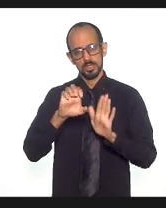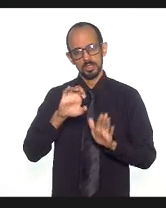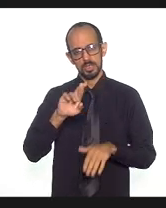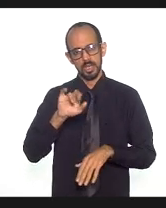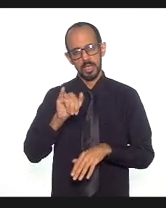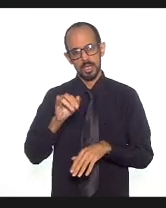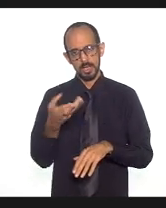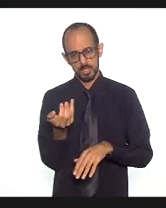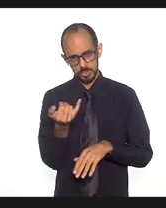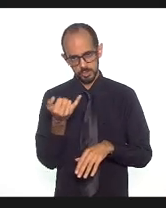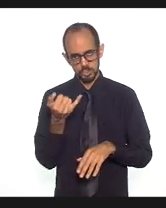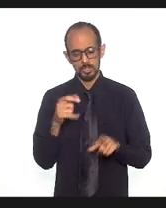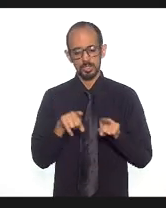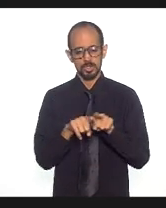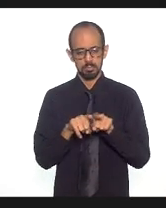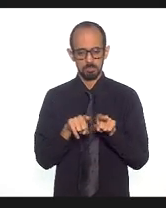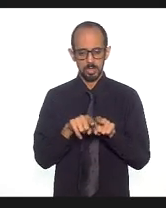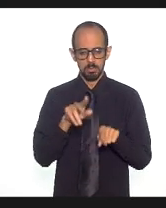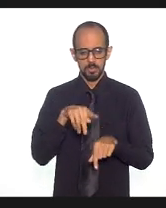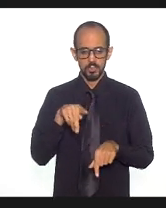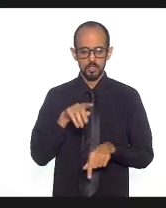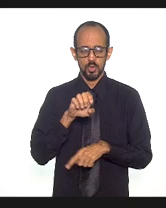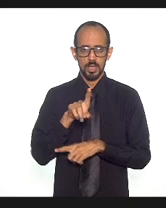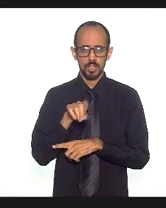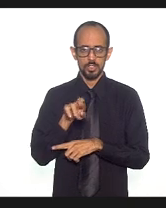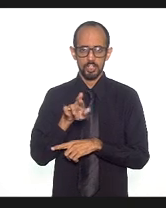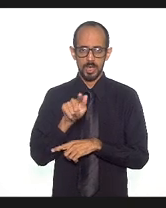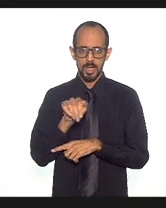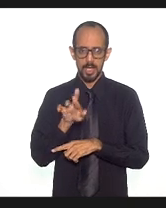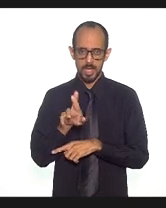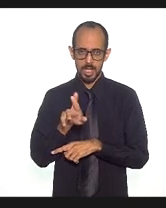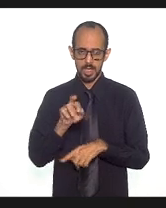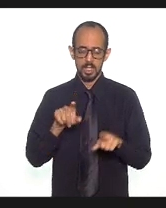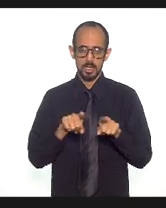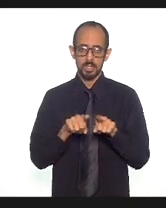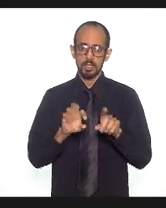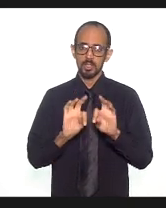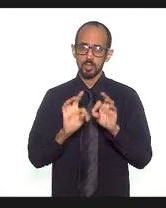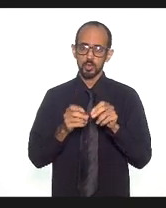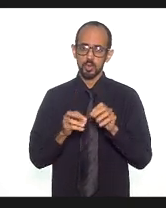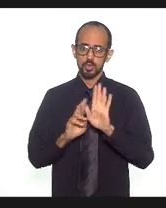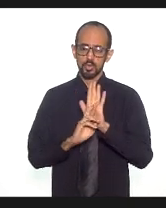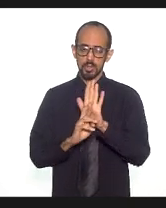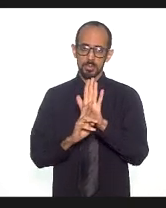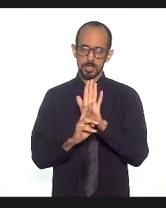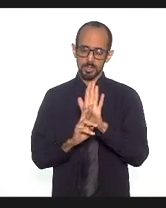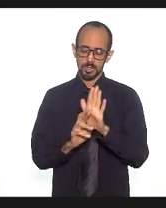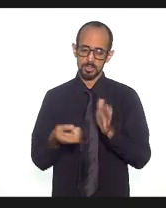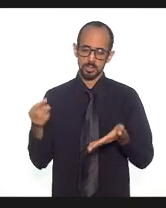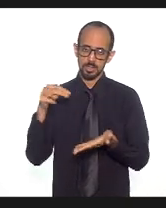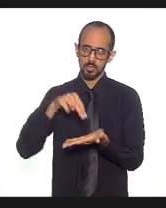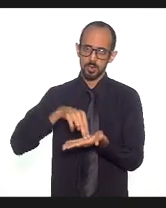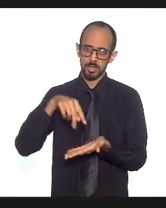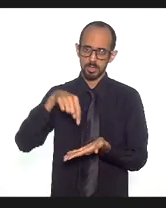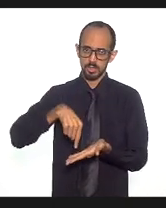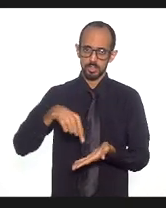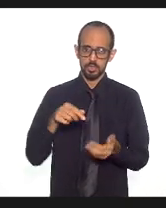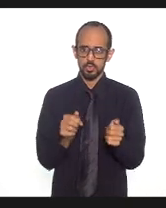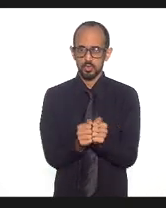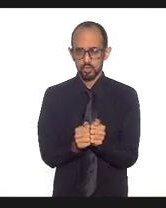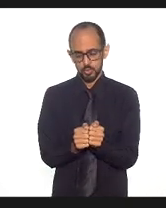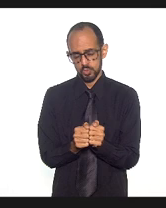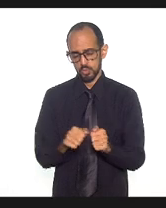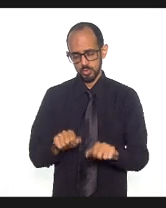Edgar, enfim, a todos e todas que representam aqui as instituições que estão fazendo parte